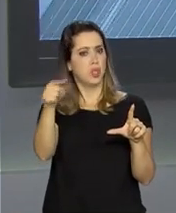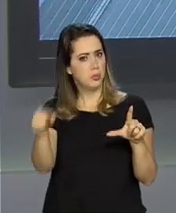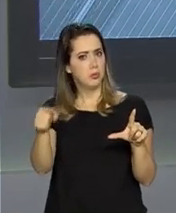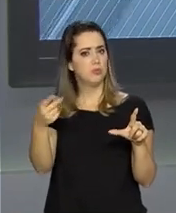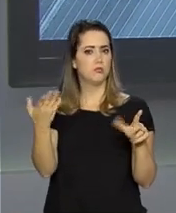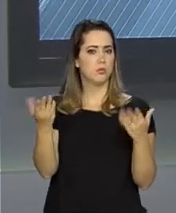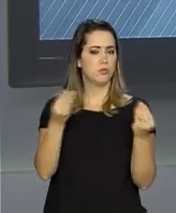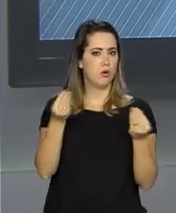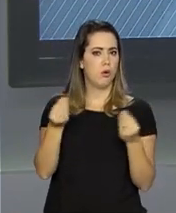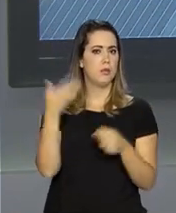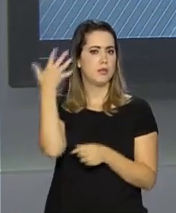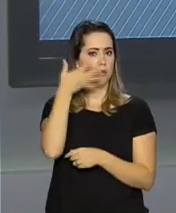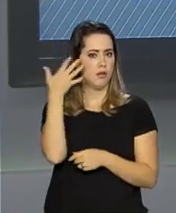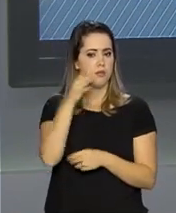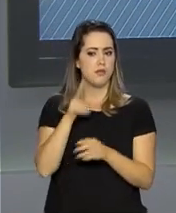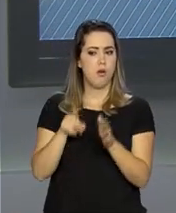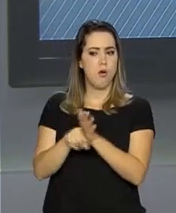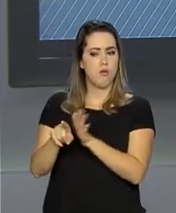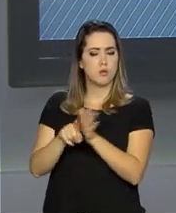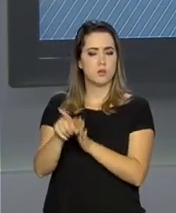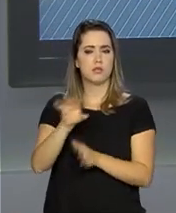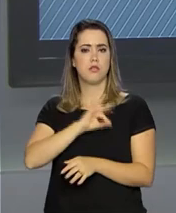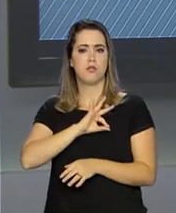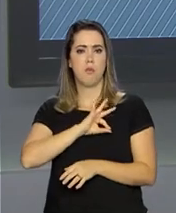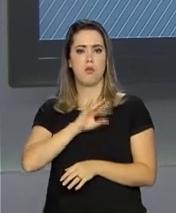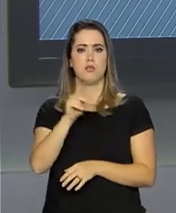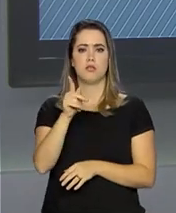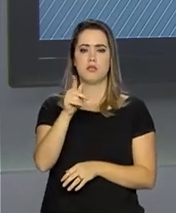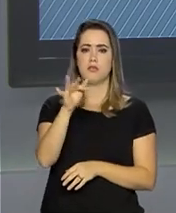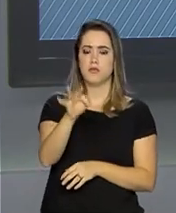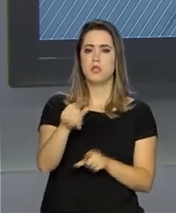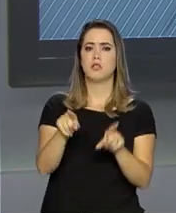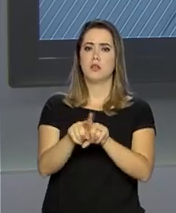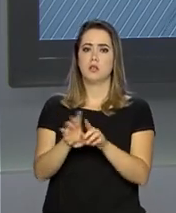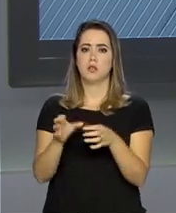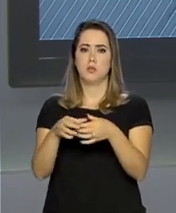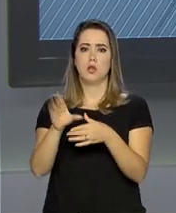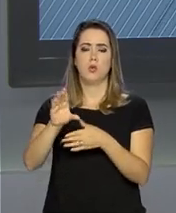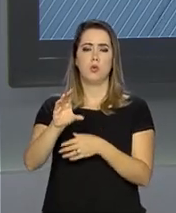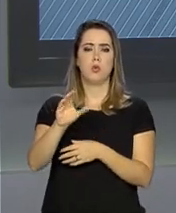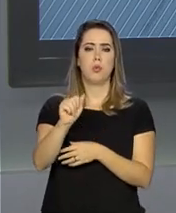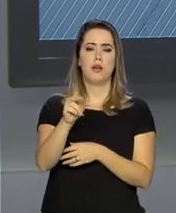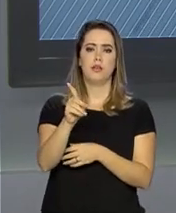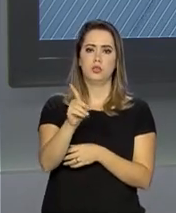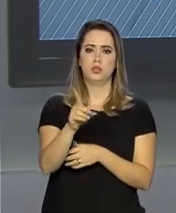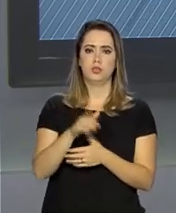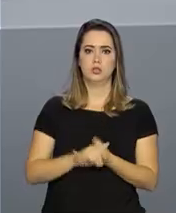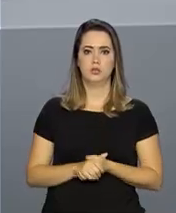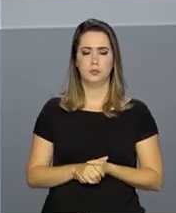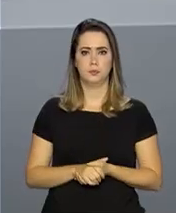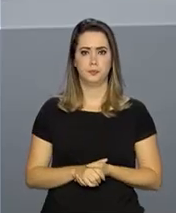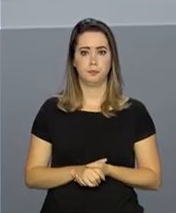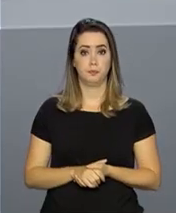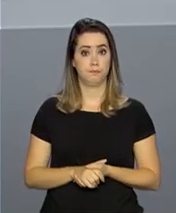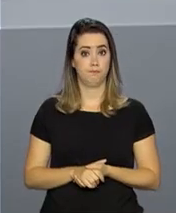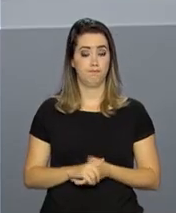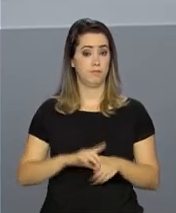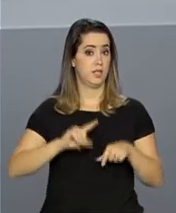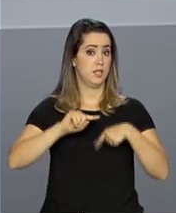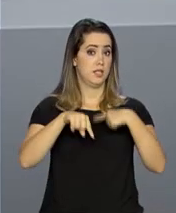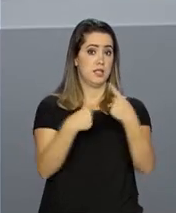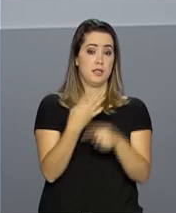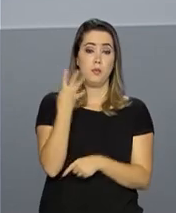sobre o assunto à Polícia Federal e ao CAD, Conselho Administrativo de Defesa Econômica. Depois